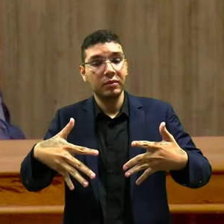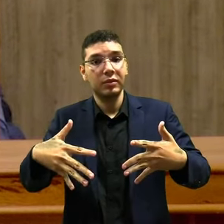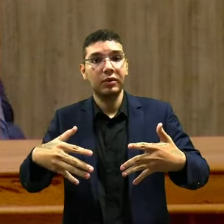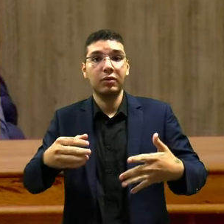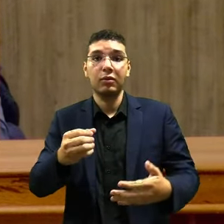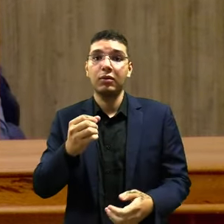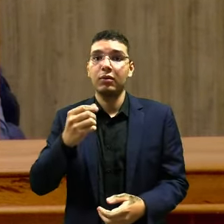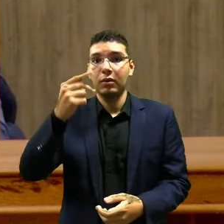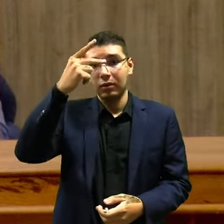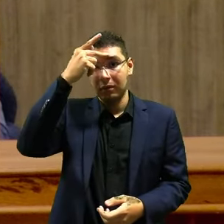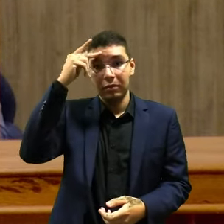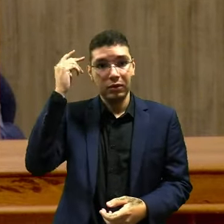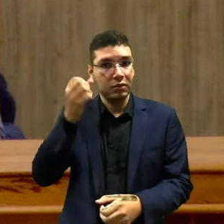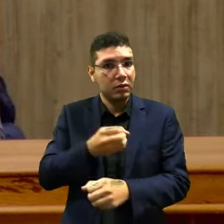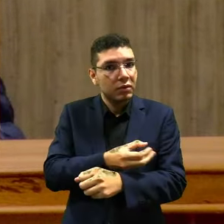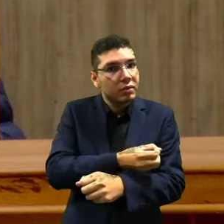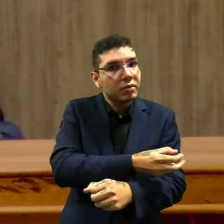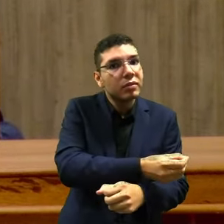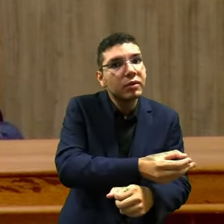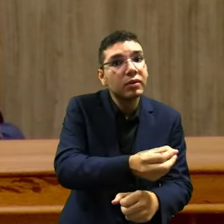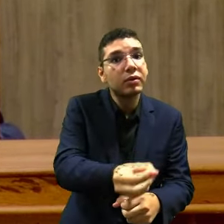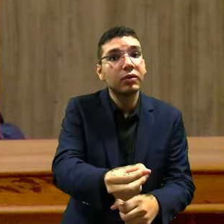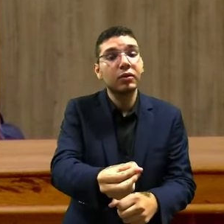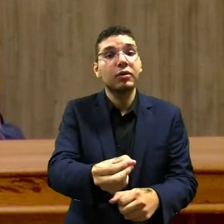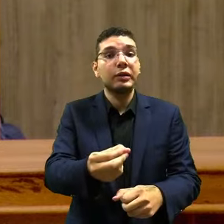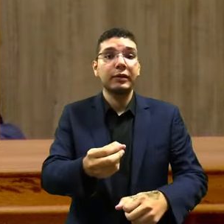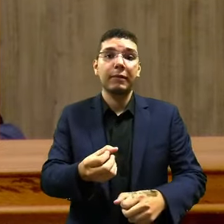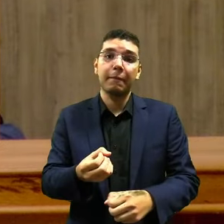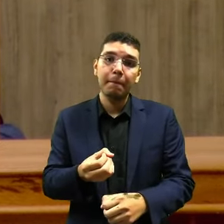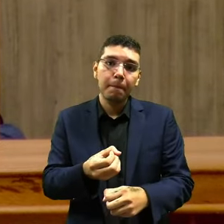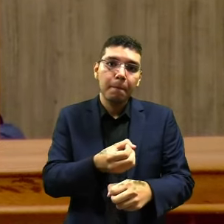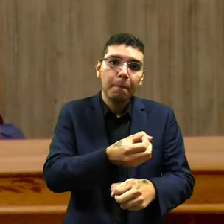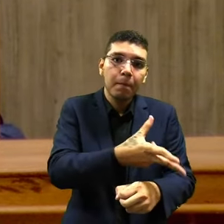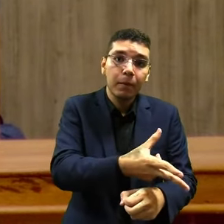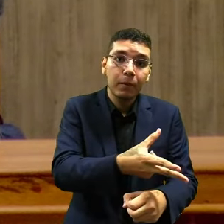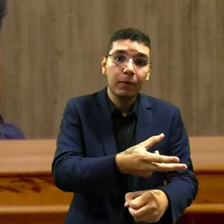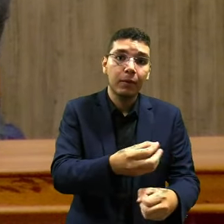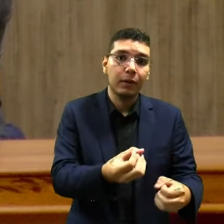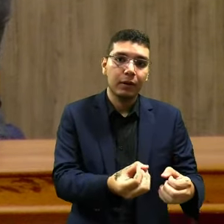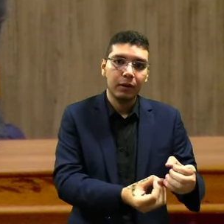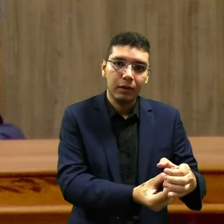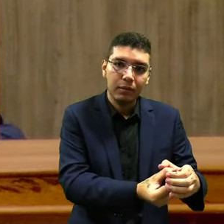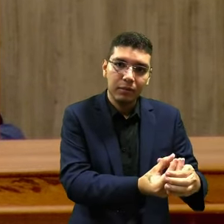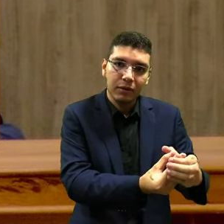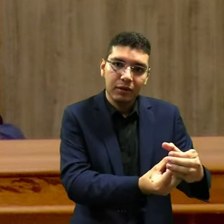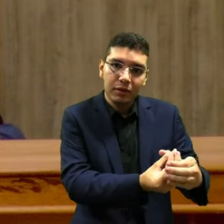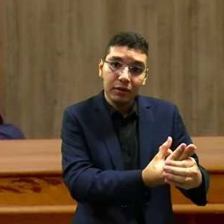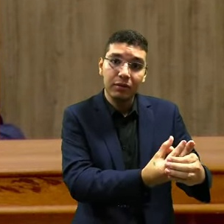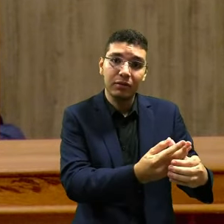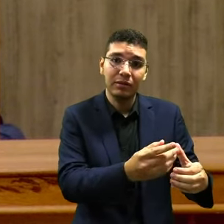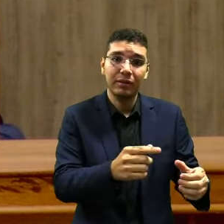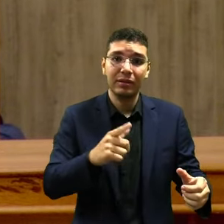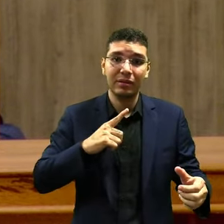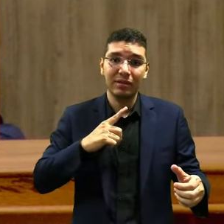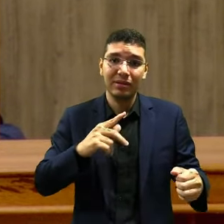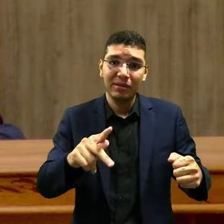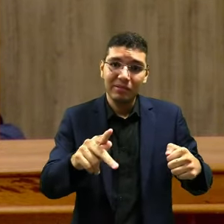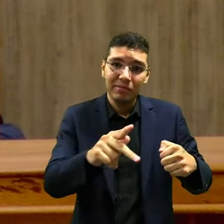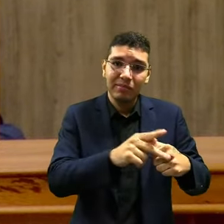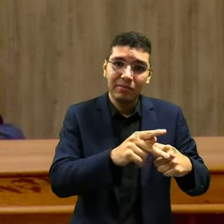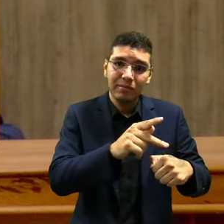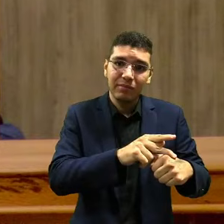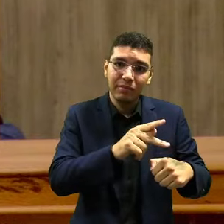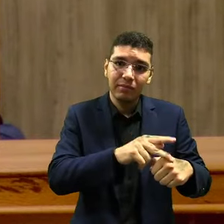aí por que que é interessante marcar para o irmão entender e essa colocação onde não havia